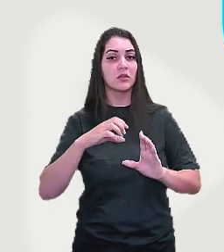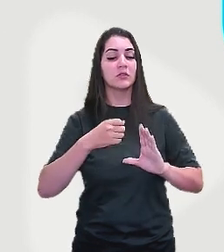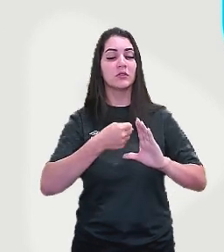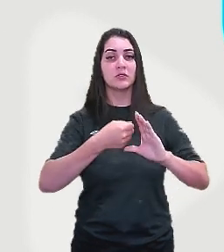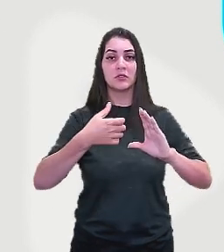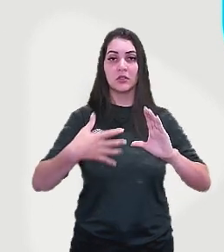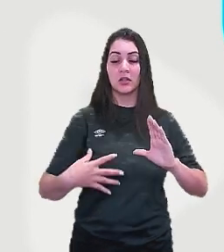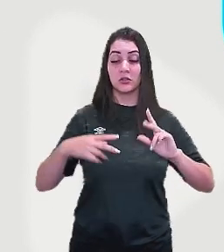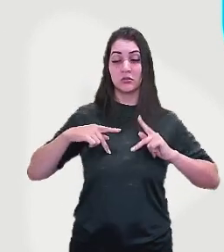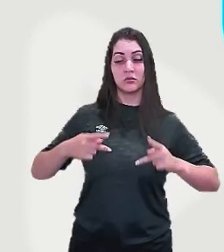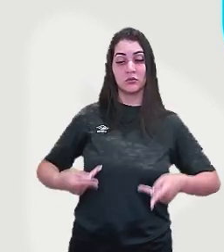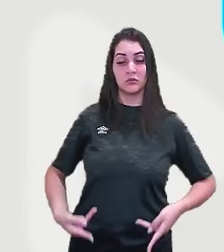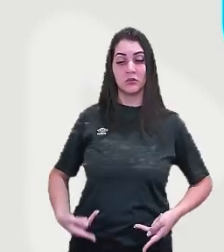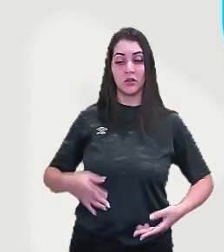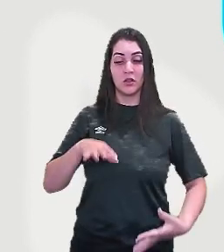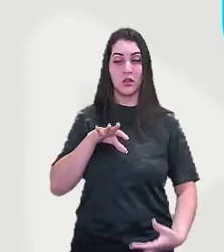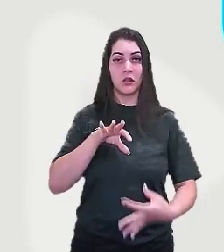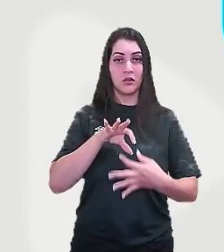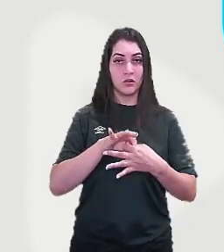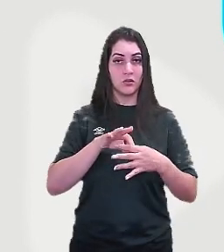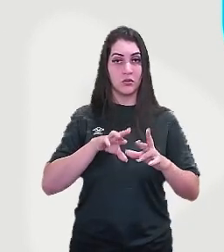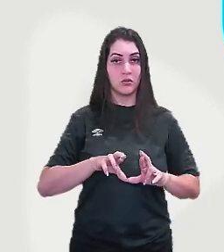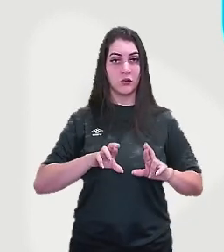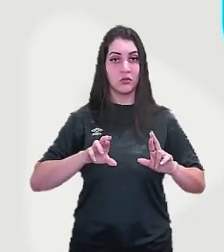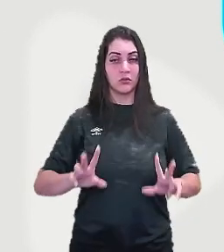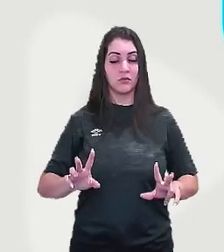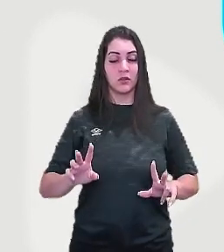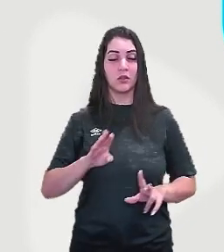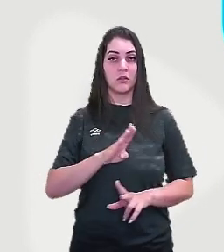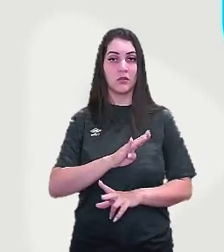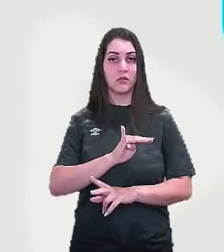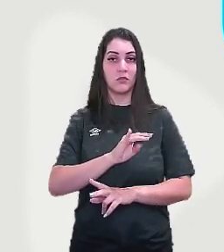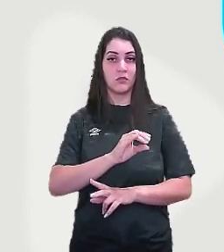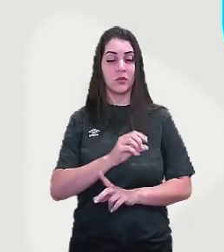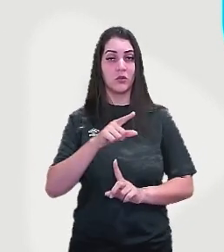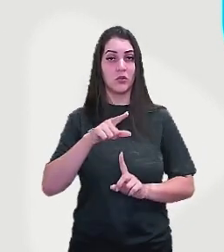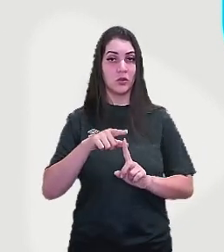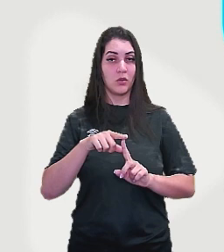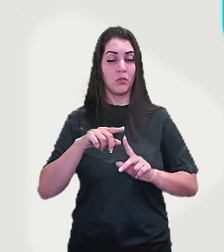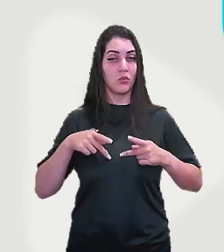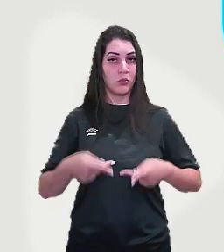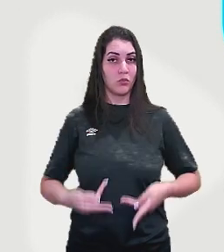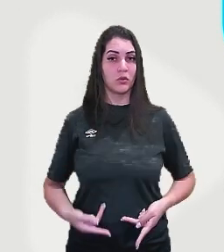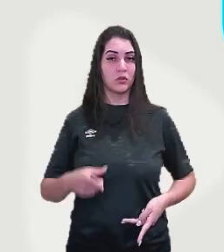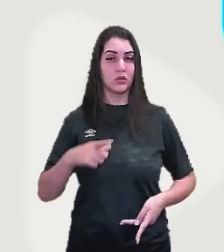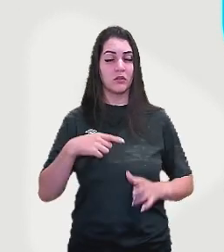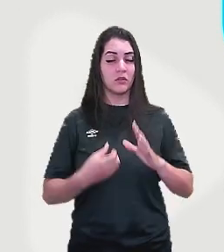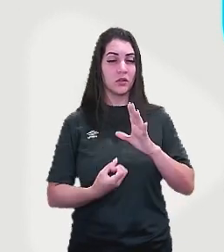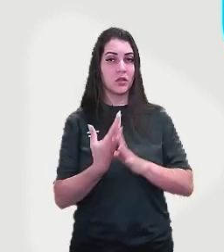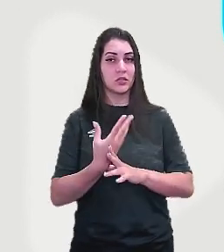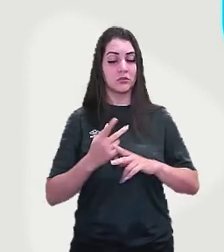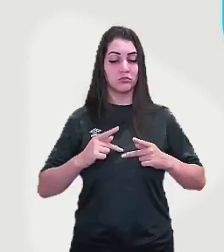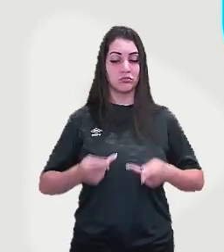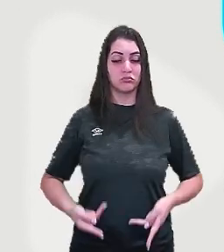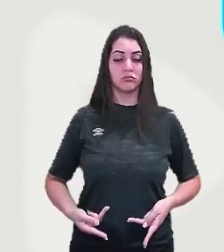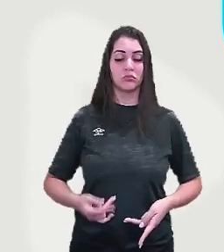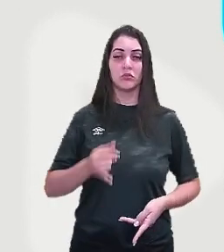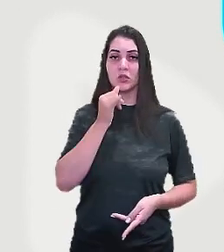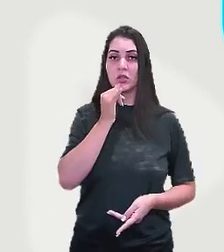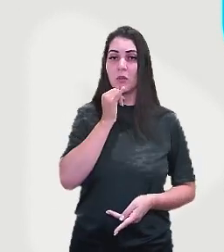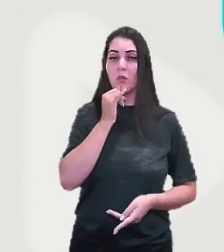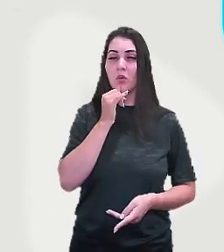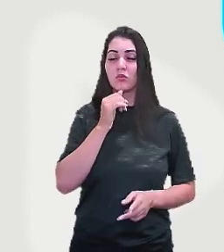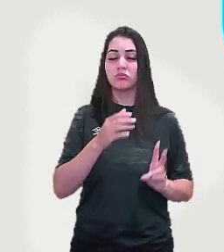físicas. A união entre os diferentes biotipos humanos acabou gerando indivíduos que não eram completamente indígenas, brancos